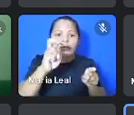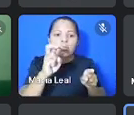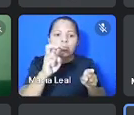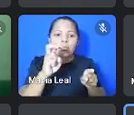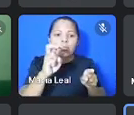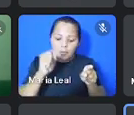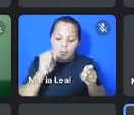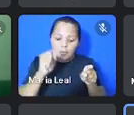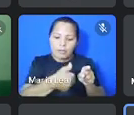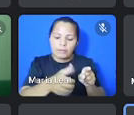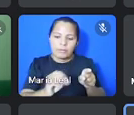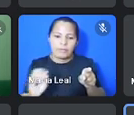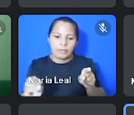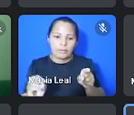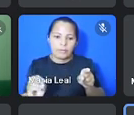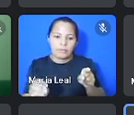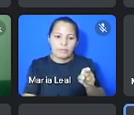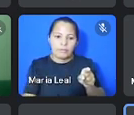1.